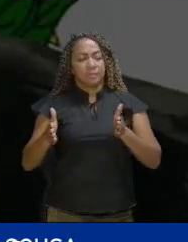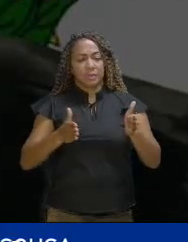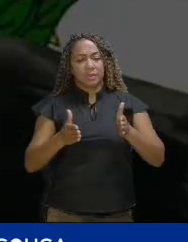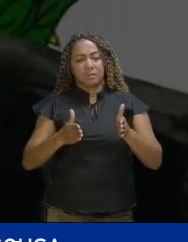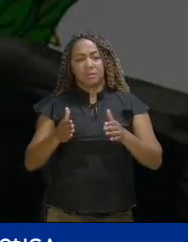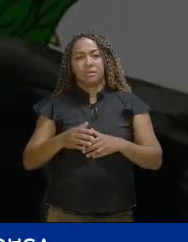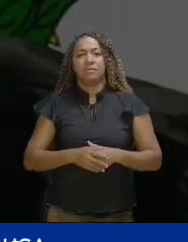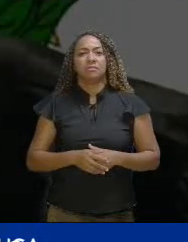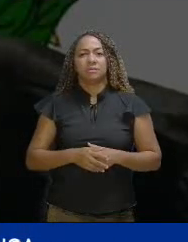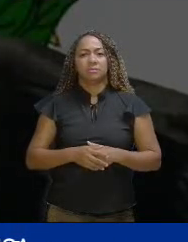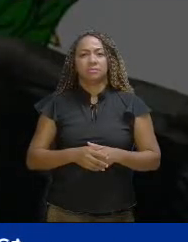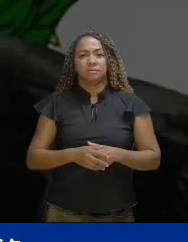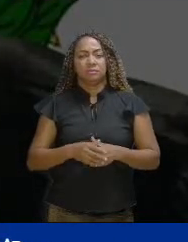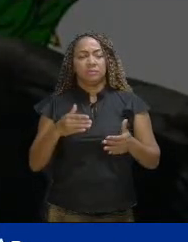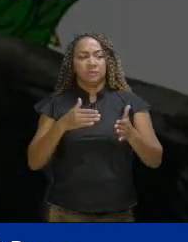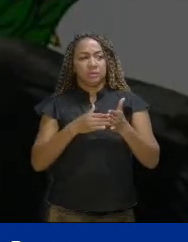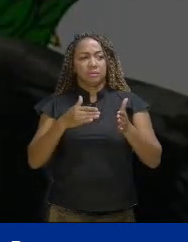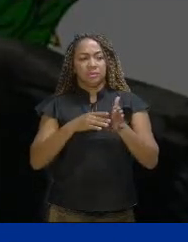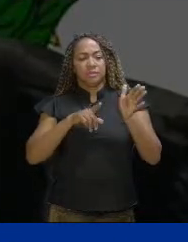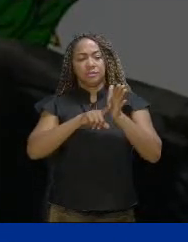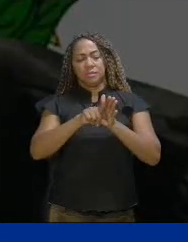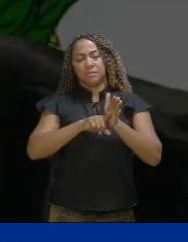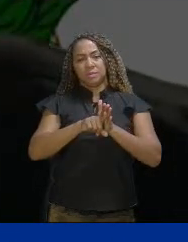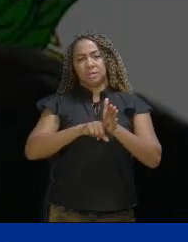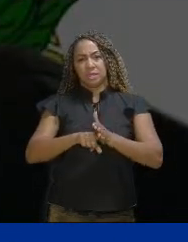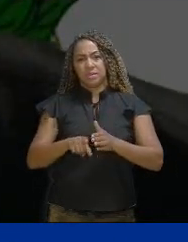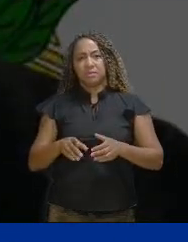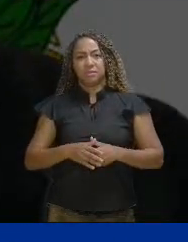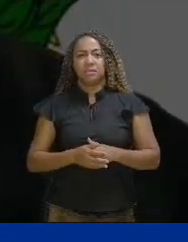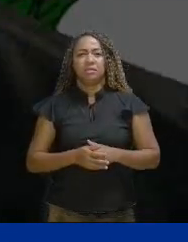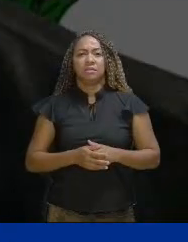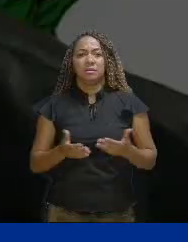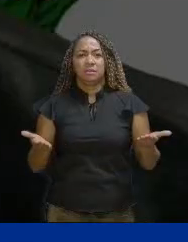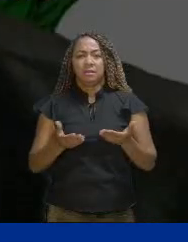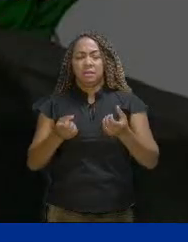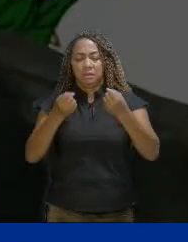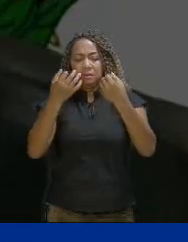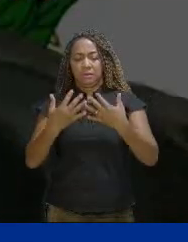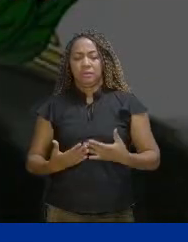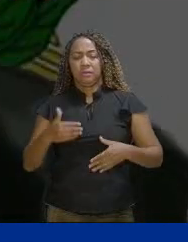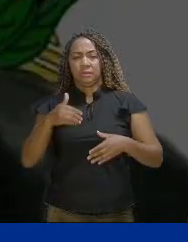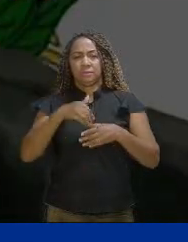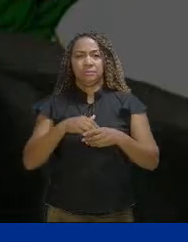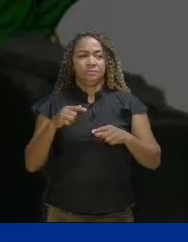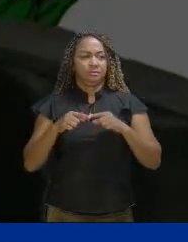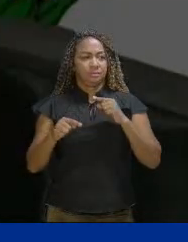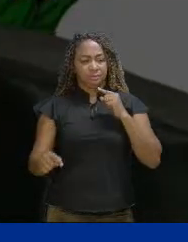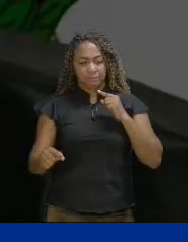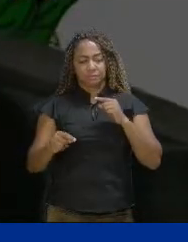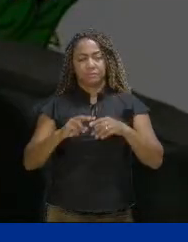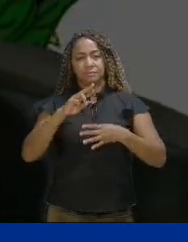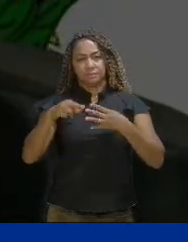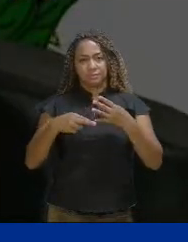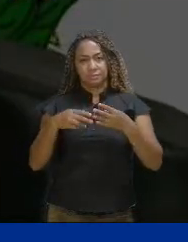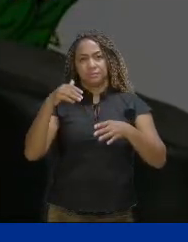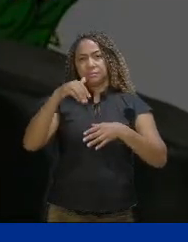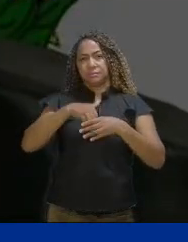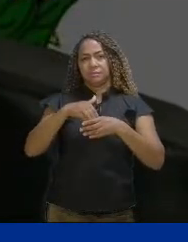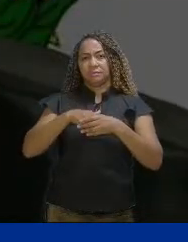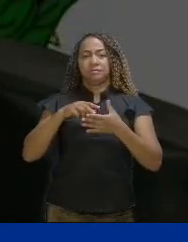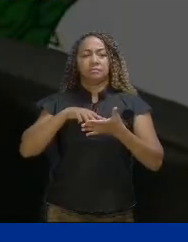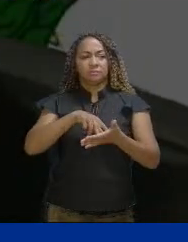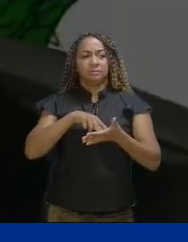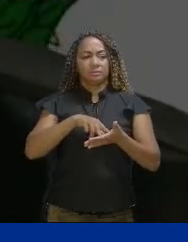a preclusão, impedindo sua análise nessa fase. Ante o exposto, eu voto pelo desprovimento do recurso eleitoral,